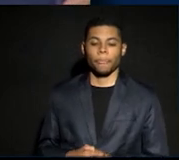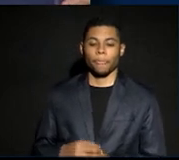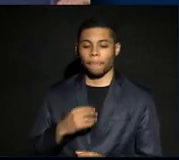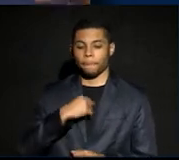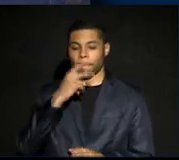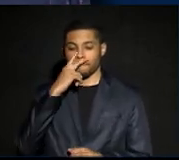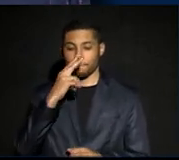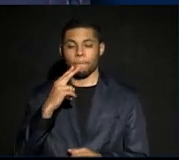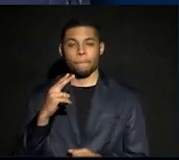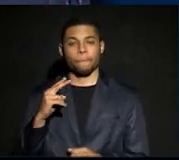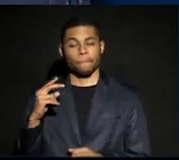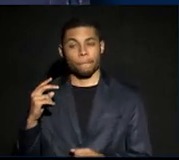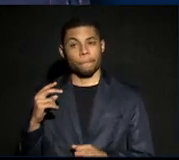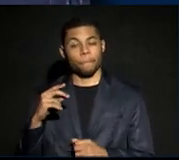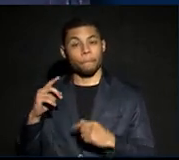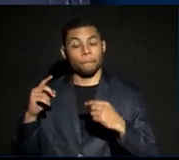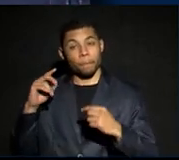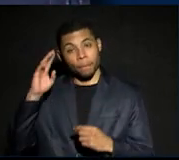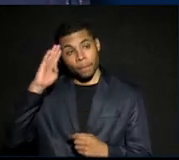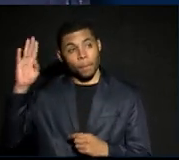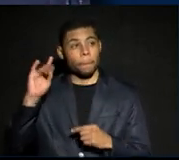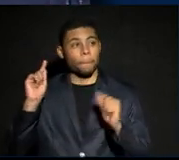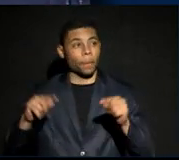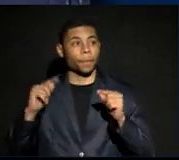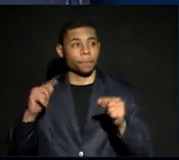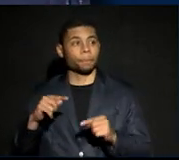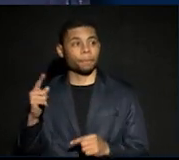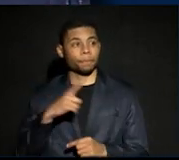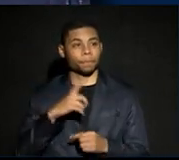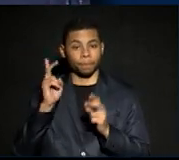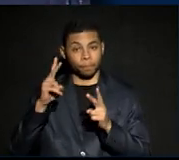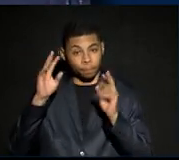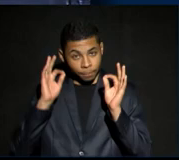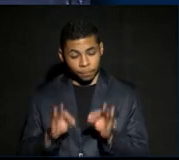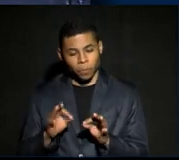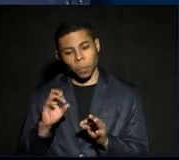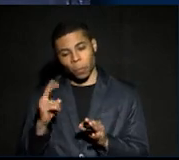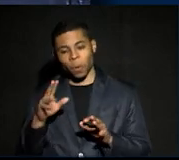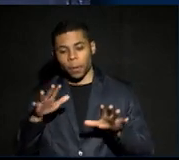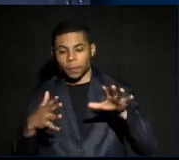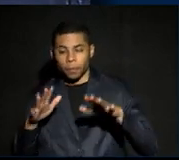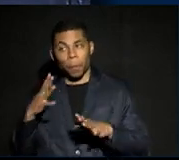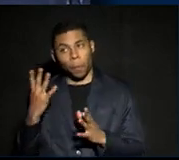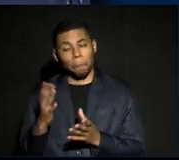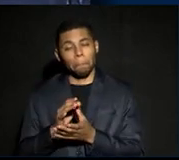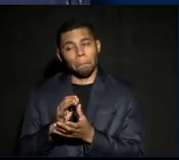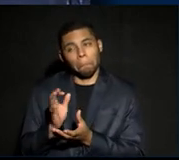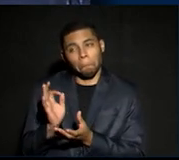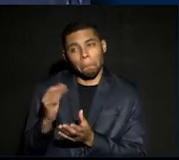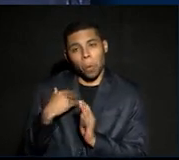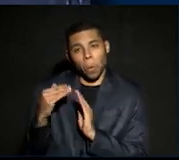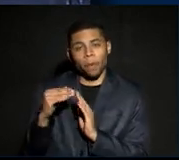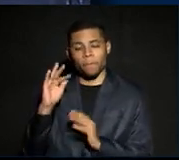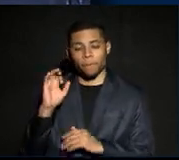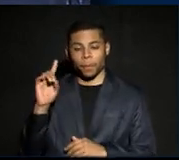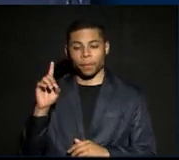eu acho que a grande razão pela qual seria legítimo, razoável, plausível, que o